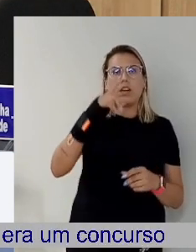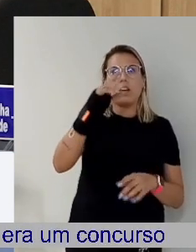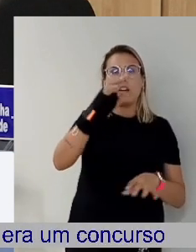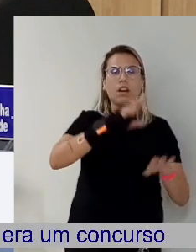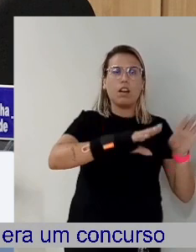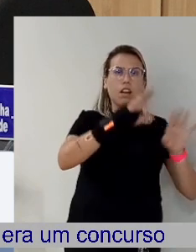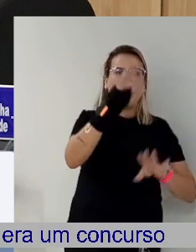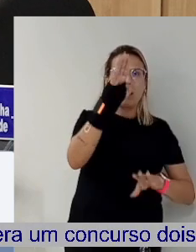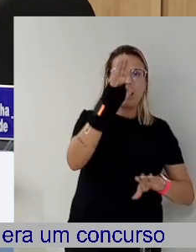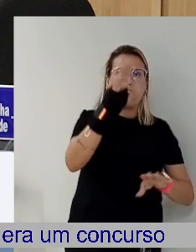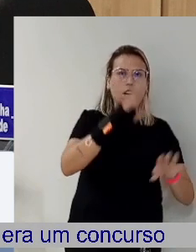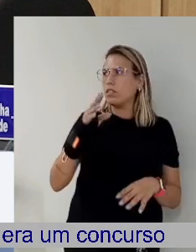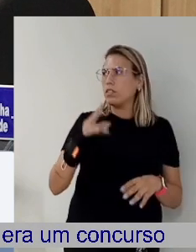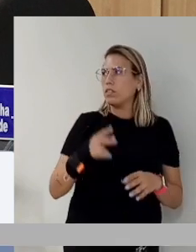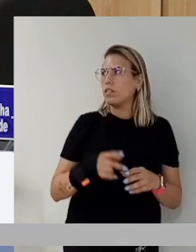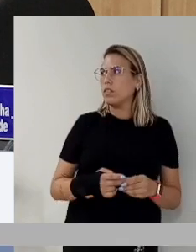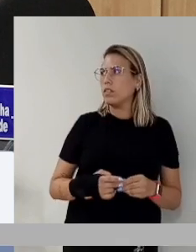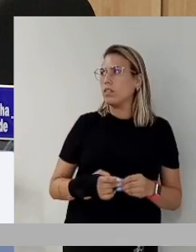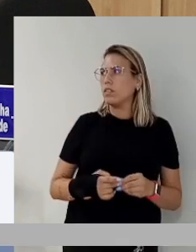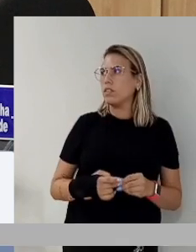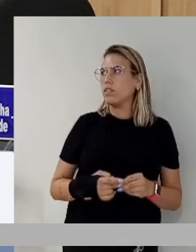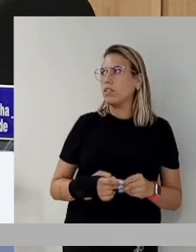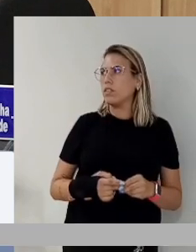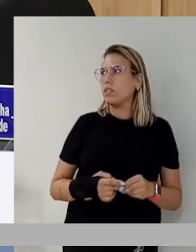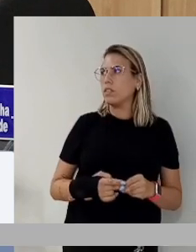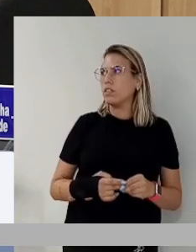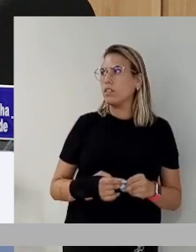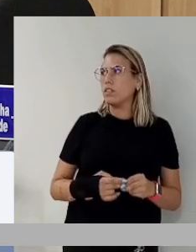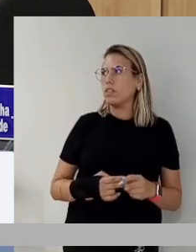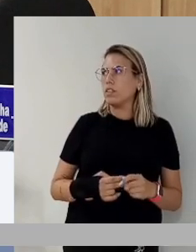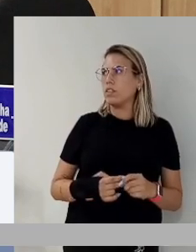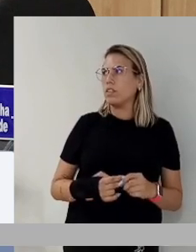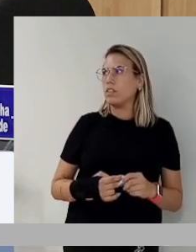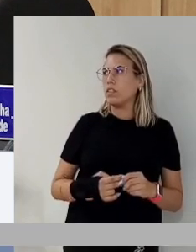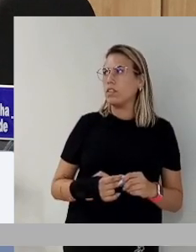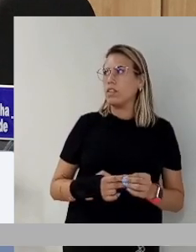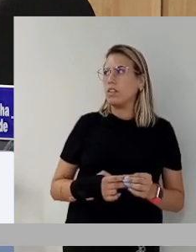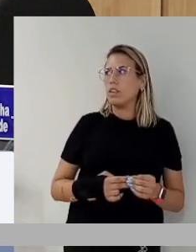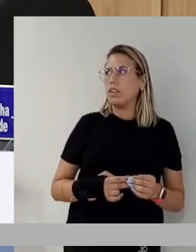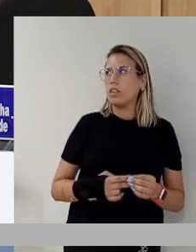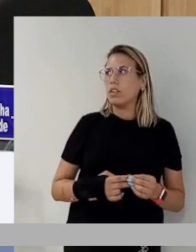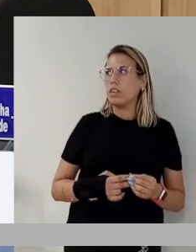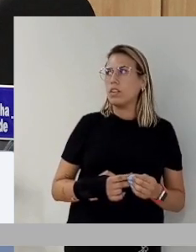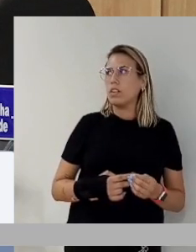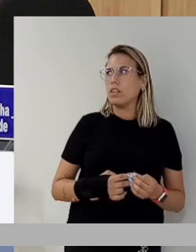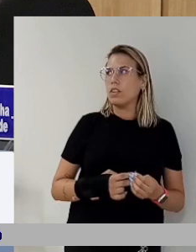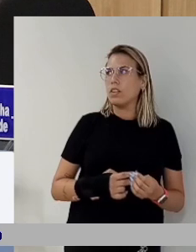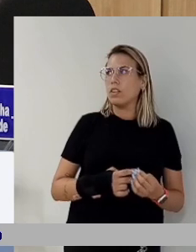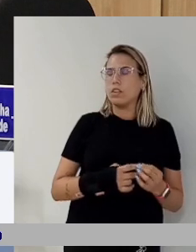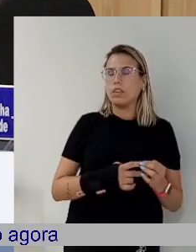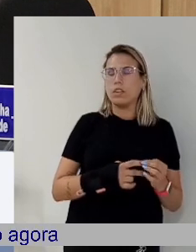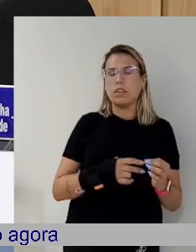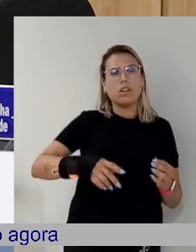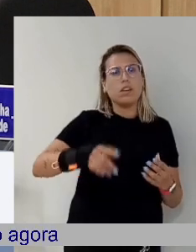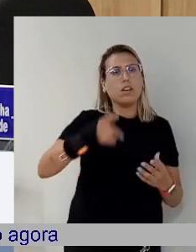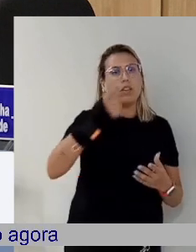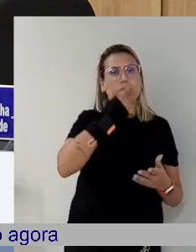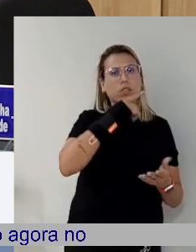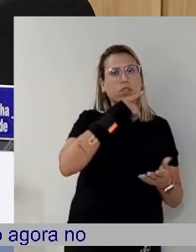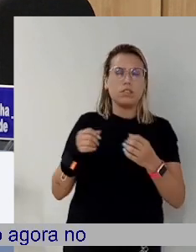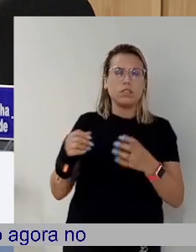passou dois anos para para se fazer mas se fez no estante arrecadou UMC de dinheiro que vai ser investido agora no